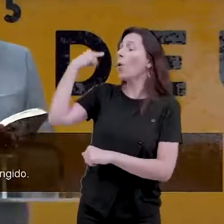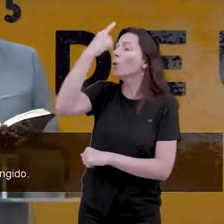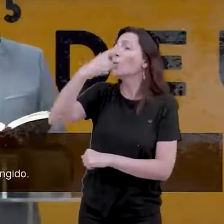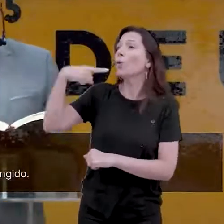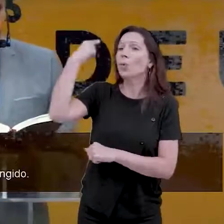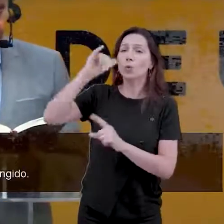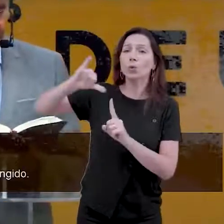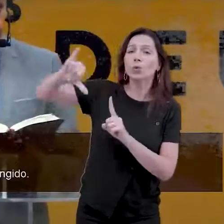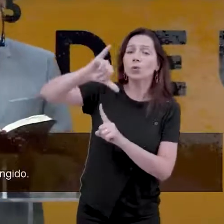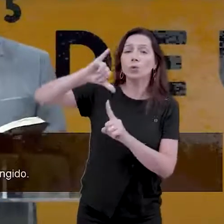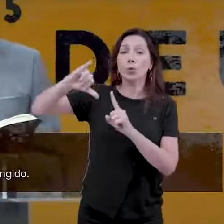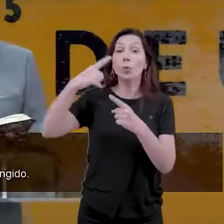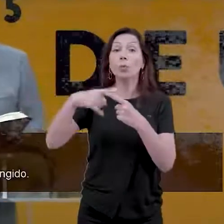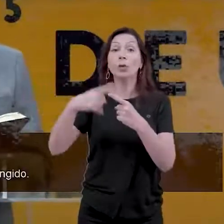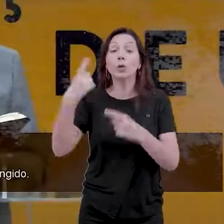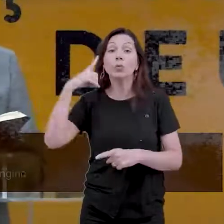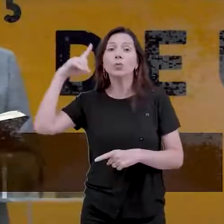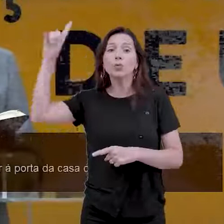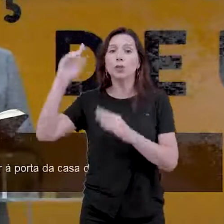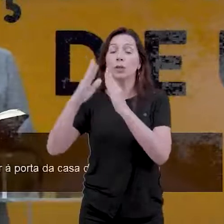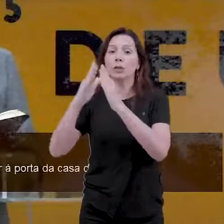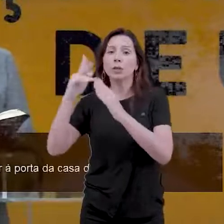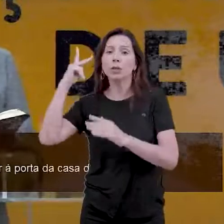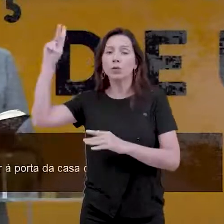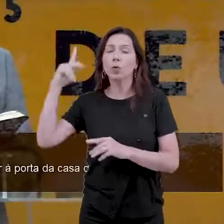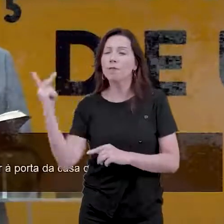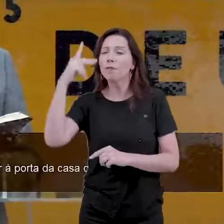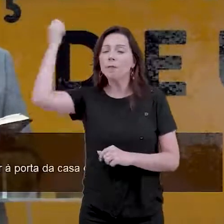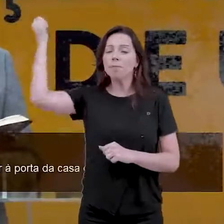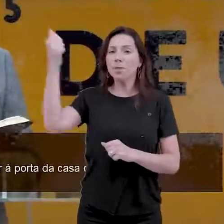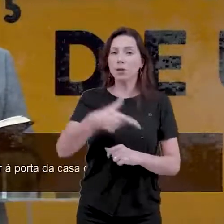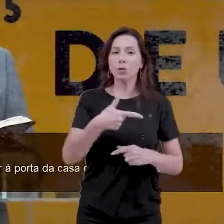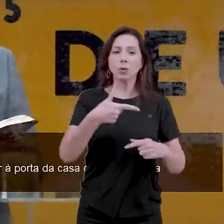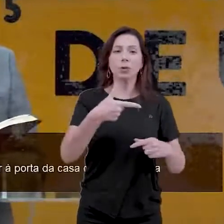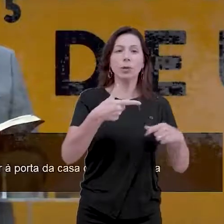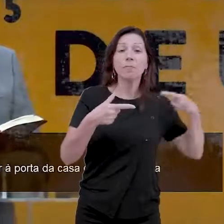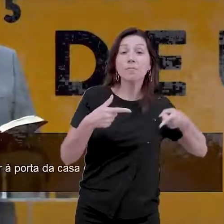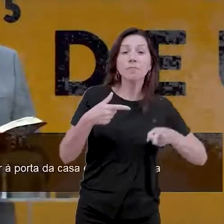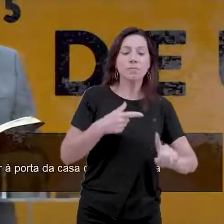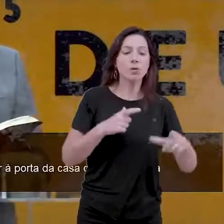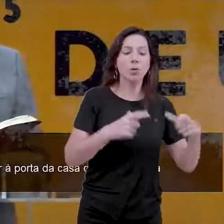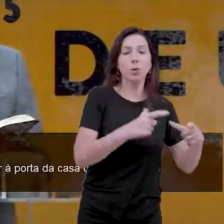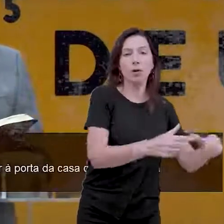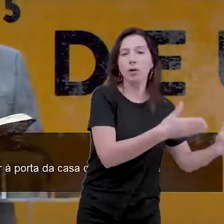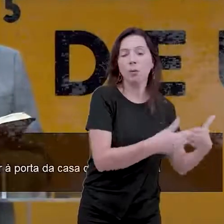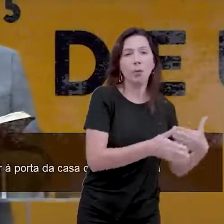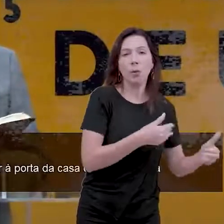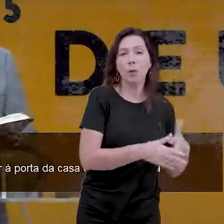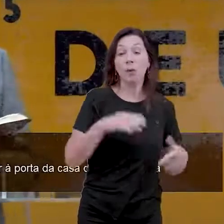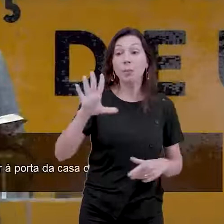ungido. Pois um dia nos teus átrios vale mais que 1000. Prefiro estar à porta da casa do meu Deus,